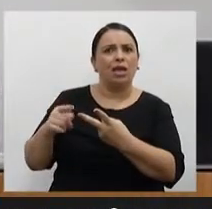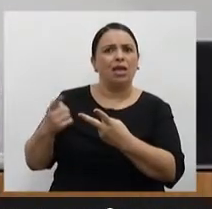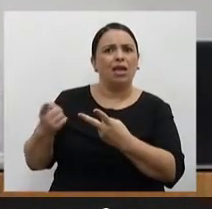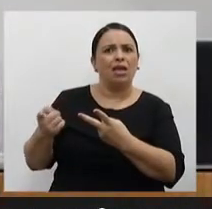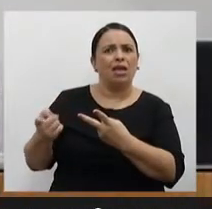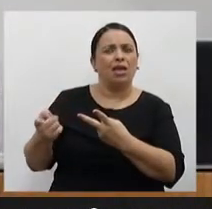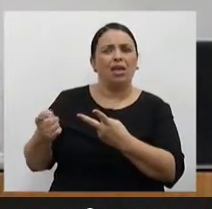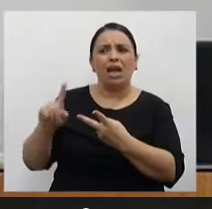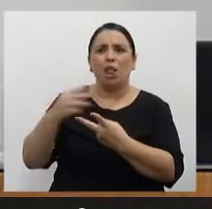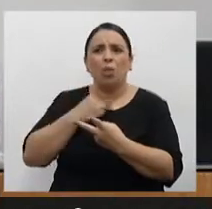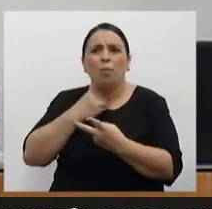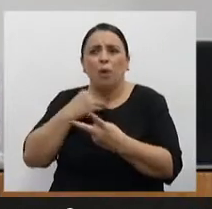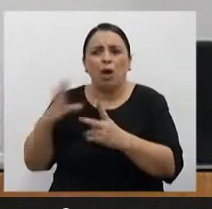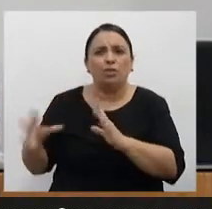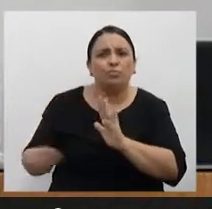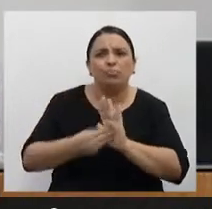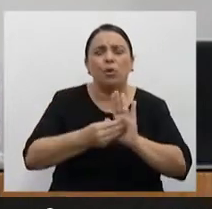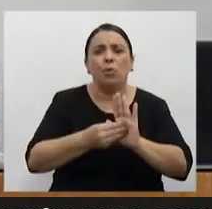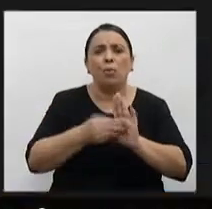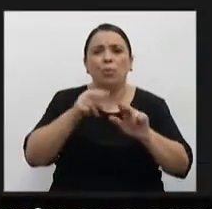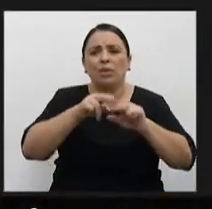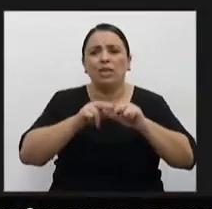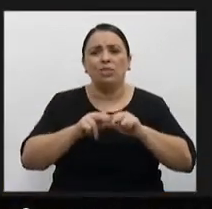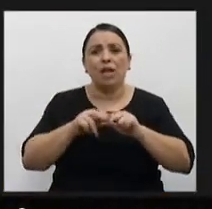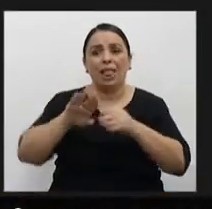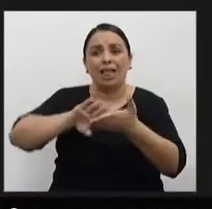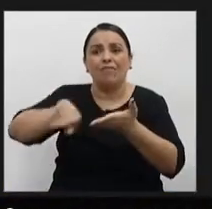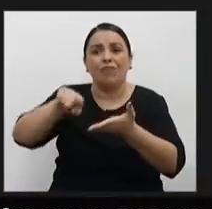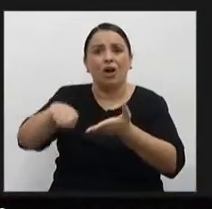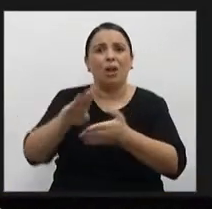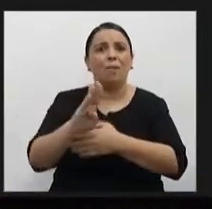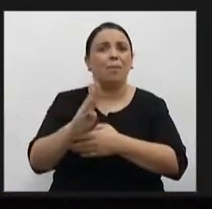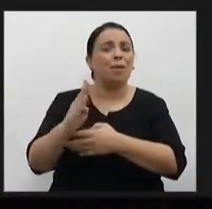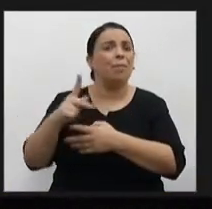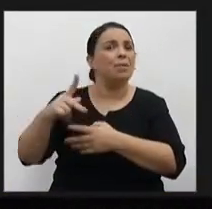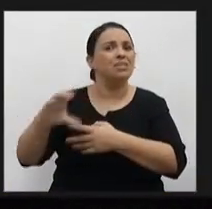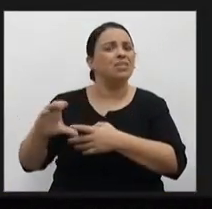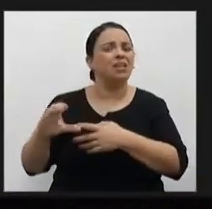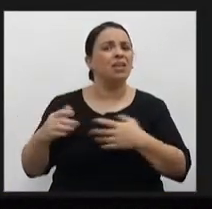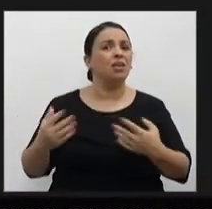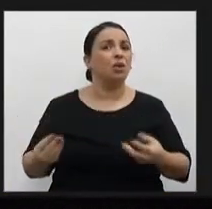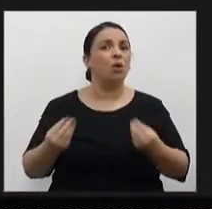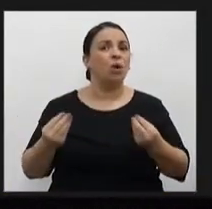um exemplo seu amigo, é radialista ou locutor, como é que é?